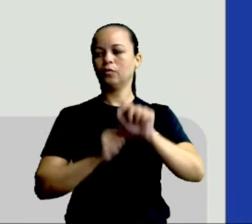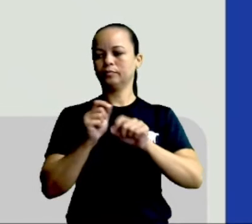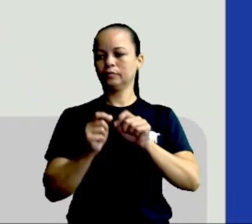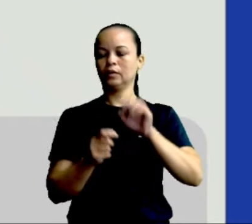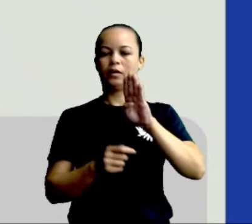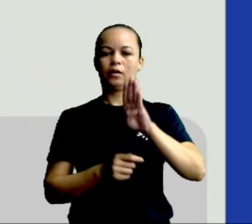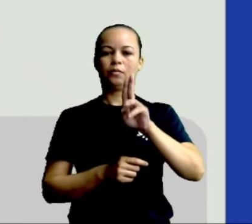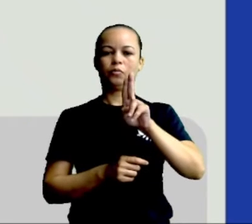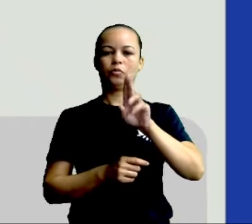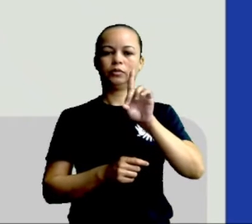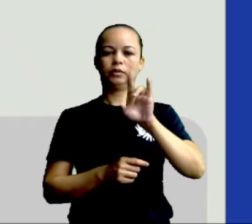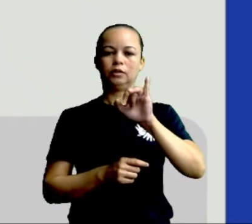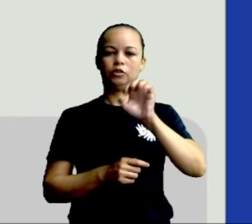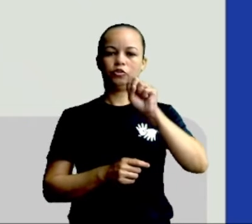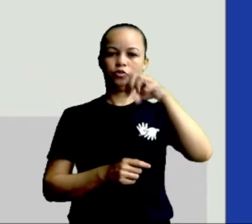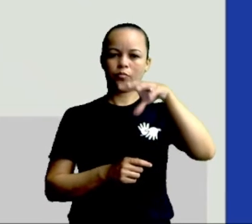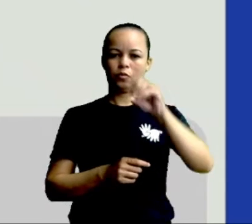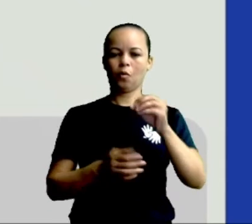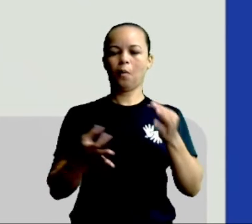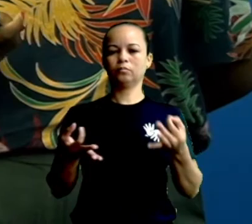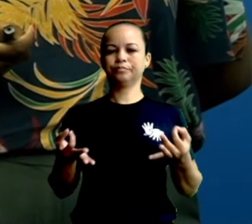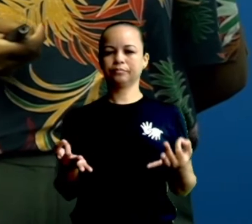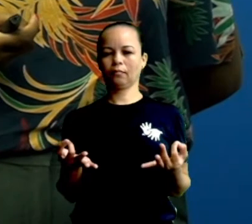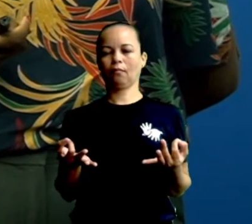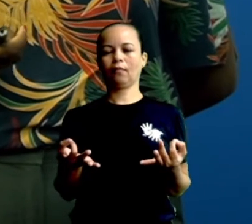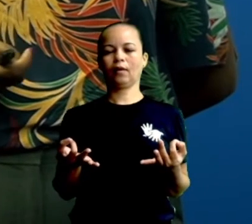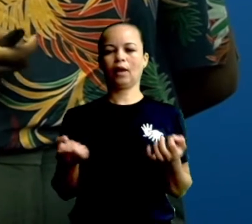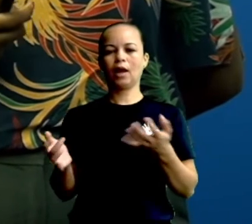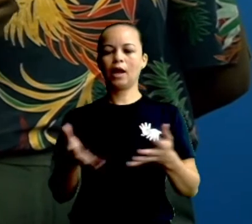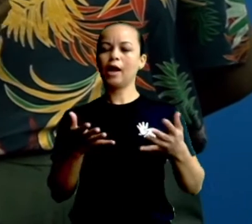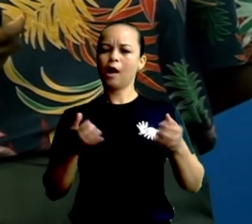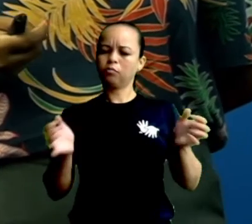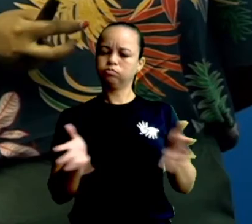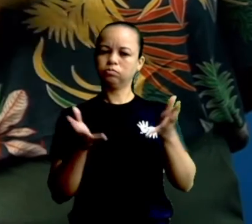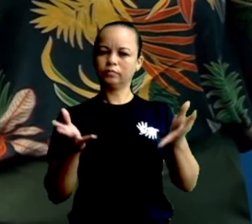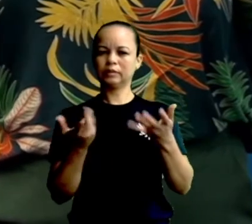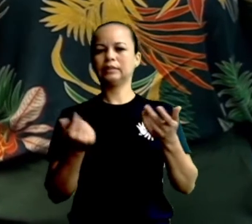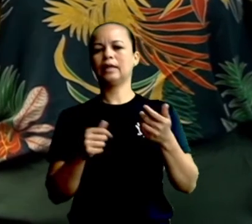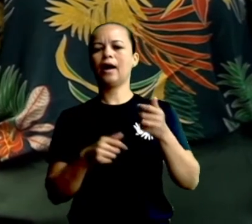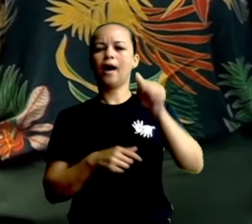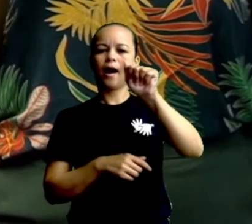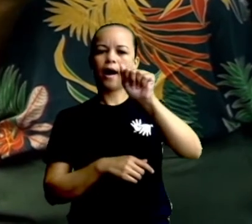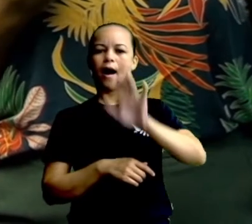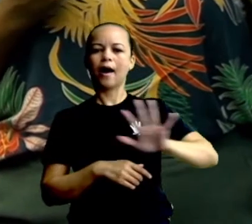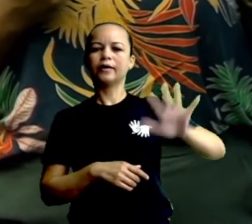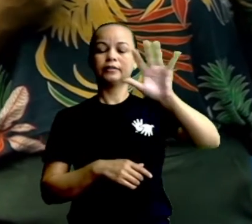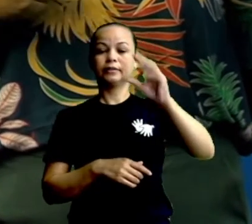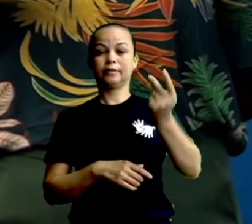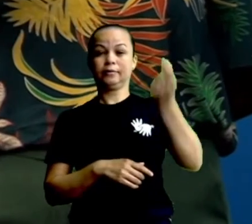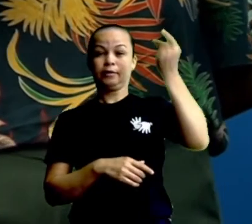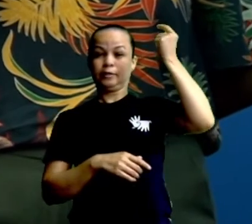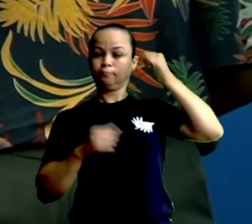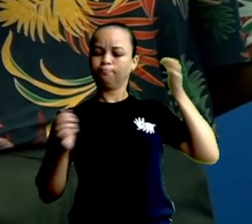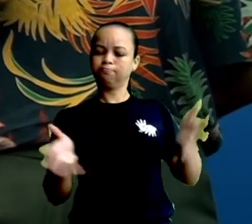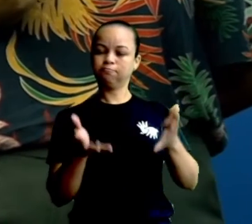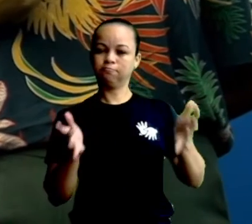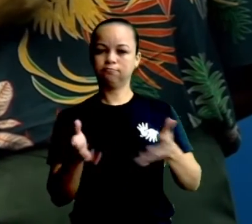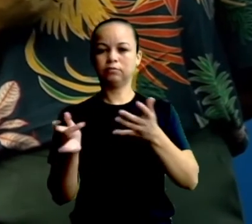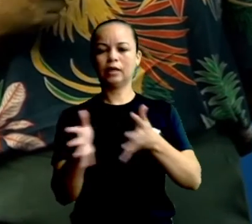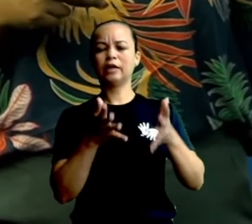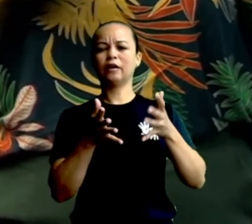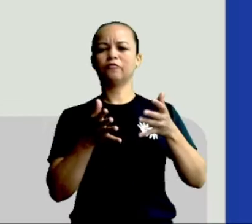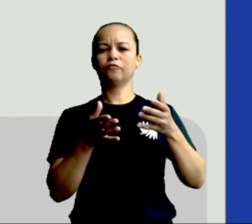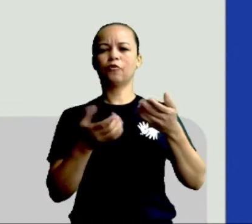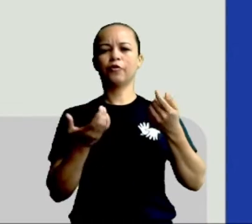é o budismo, que é uma religião bastante influente na Ásia desde a antiguidade. Ela foi fundada